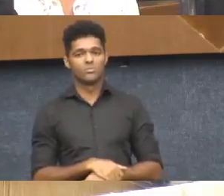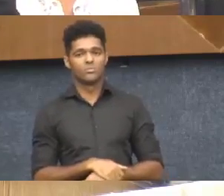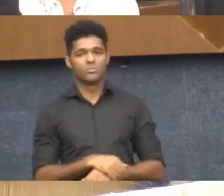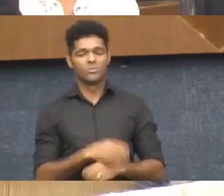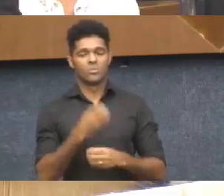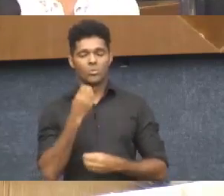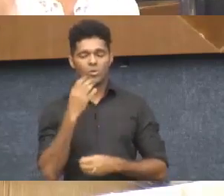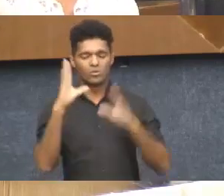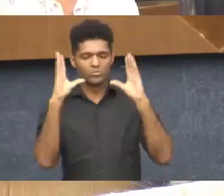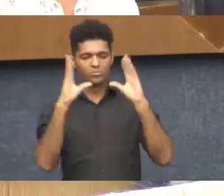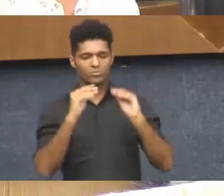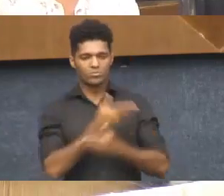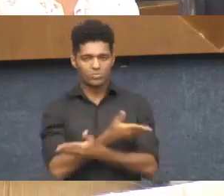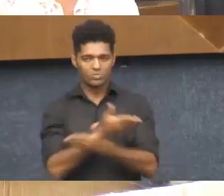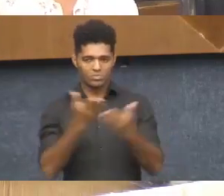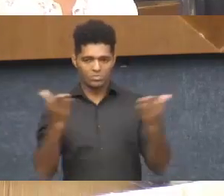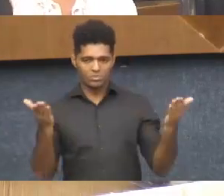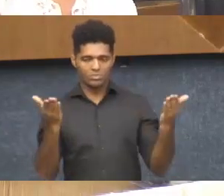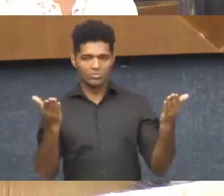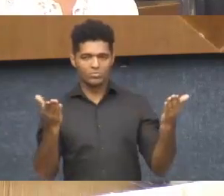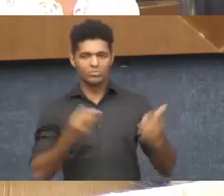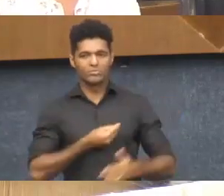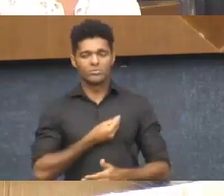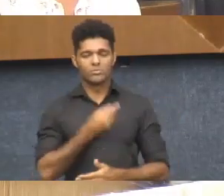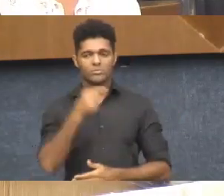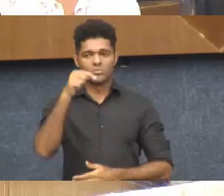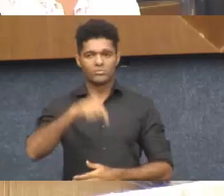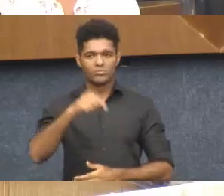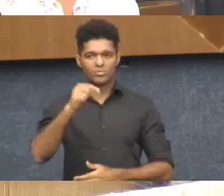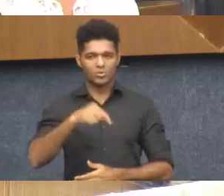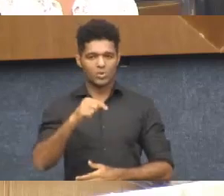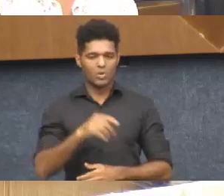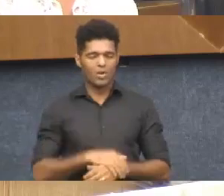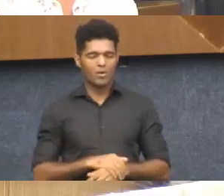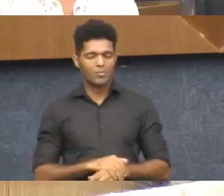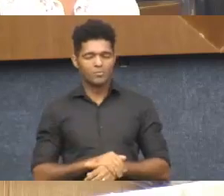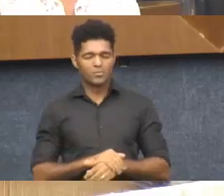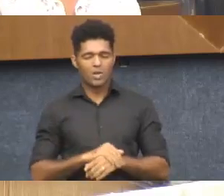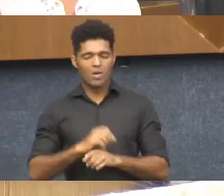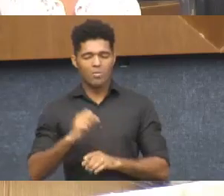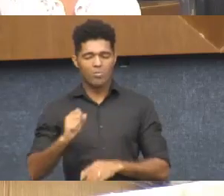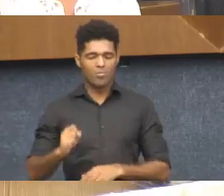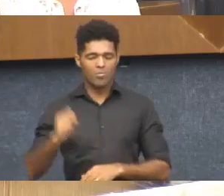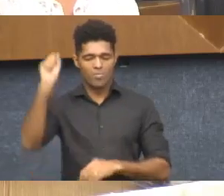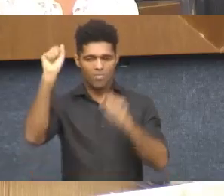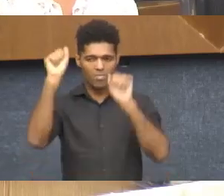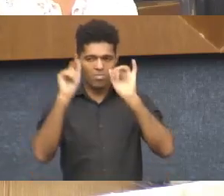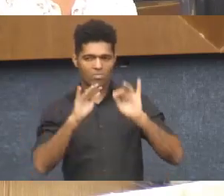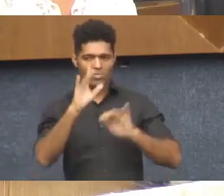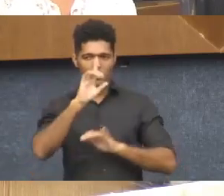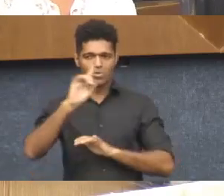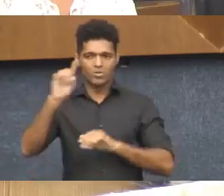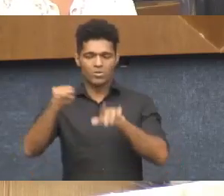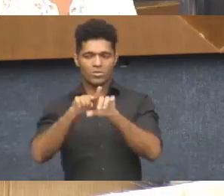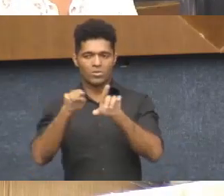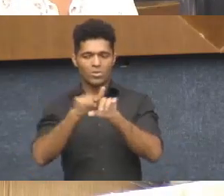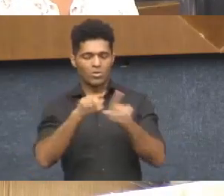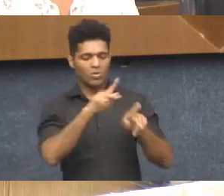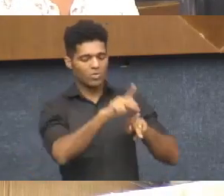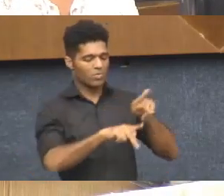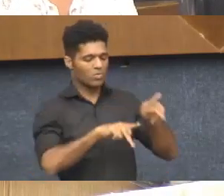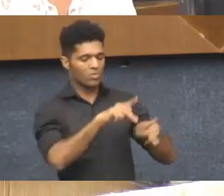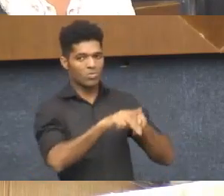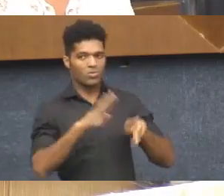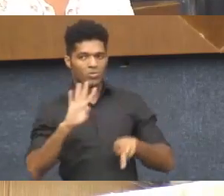Boa noite a todos, boa noite a todas. Sob a proteção de Deus e em nome do povo de Belo Horizonte, declaro aberta